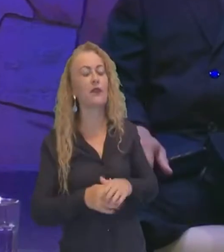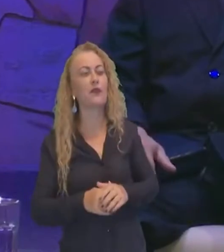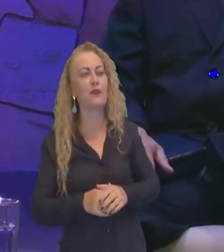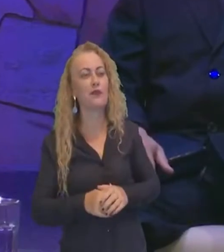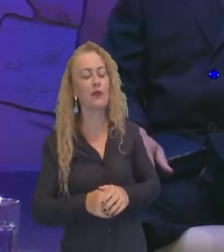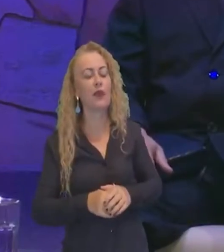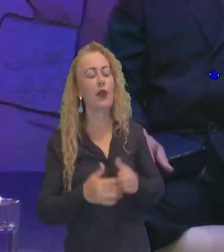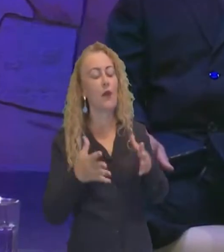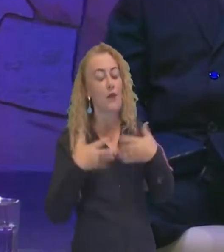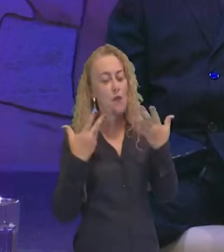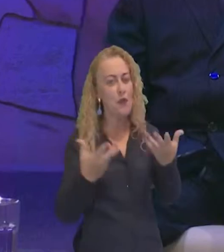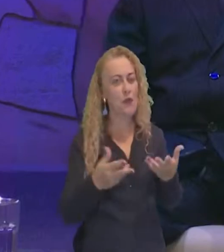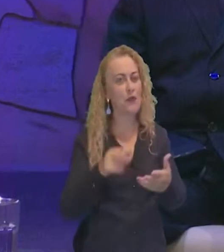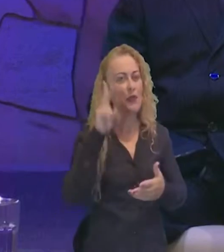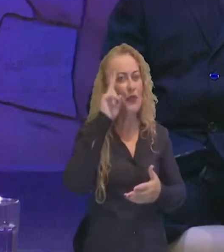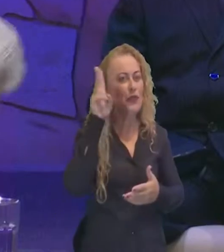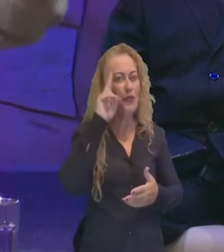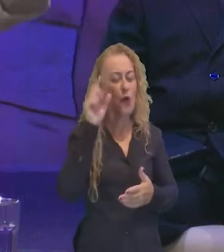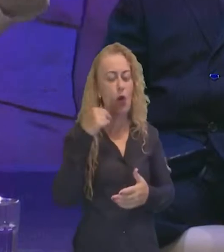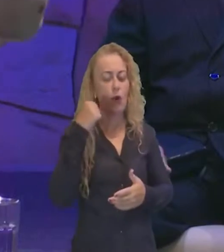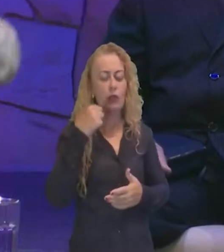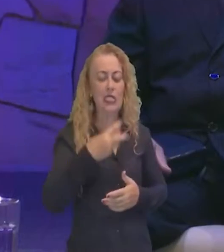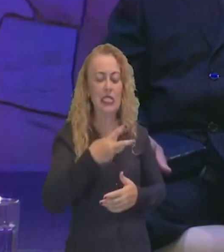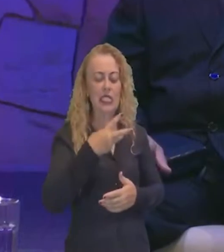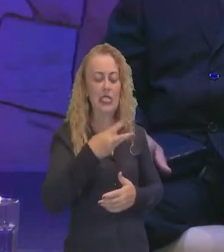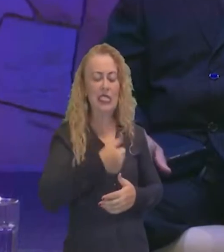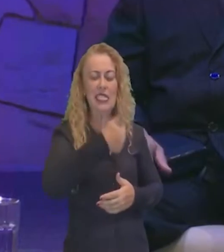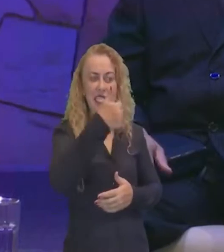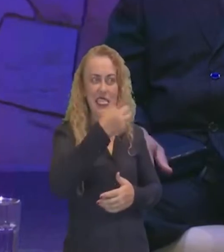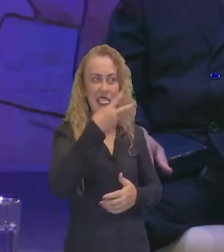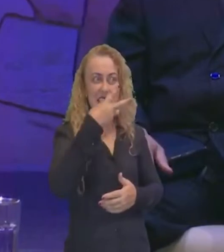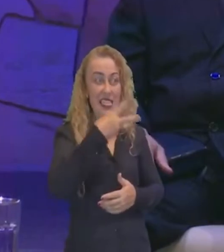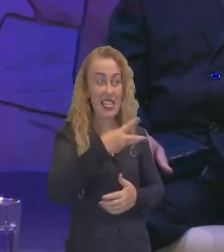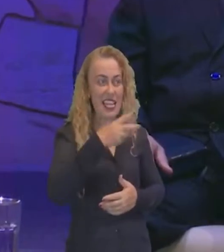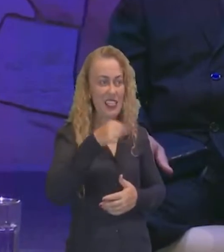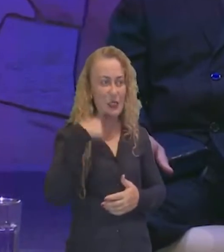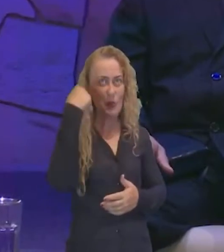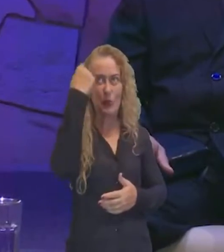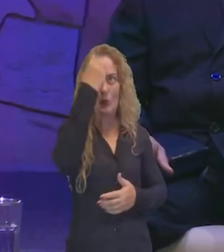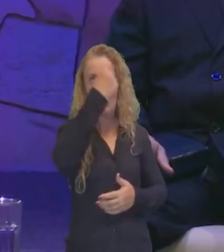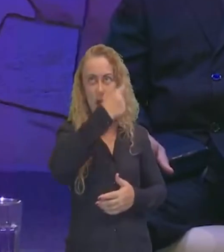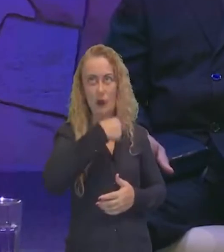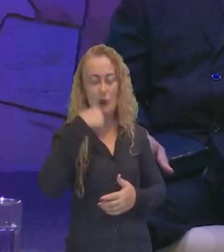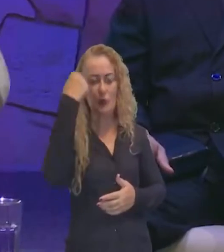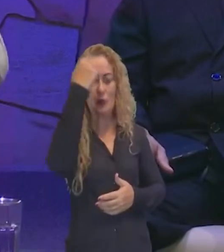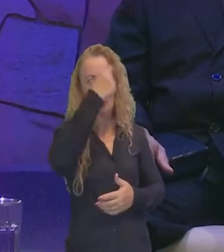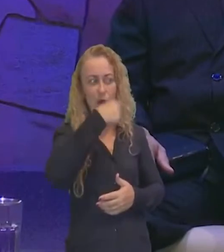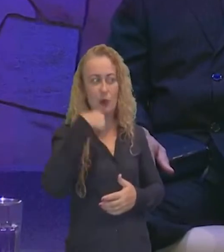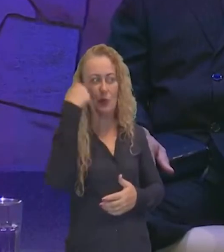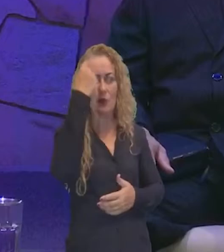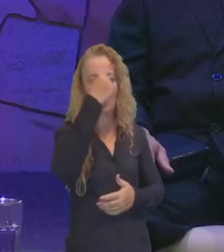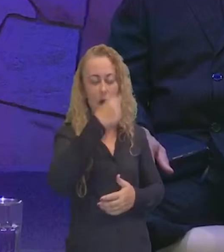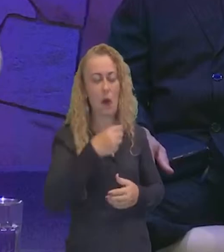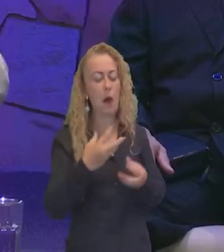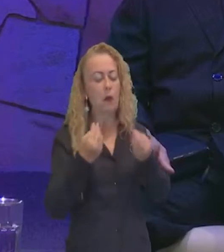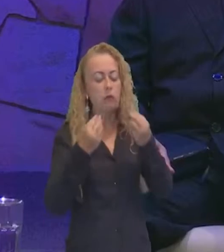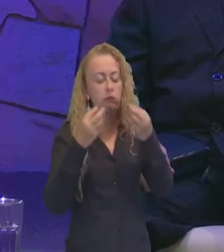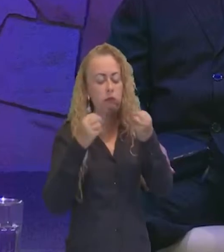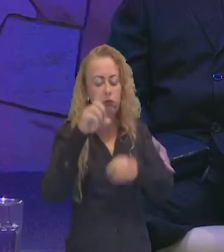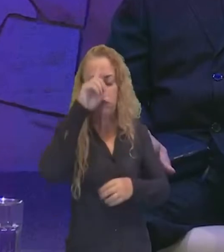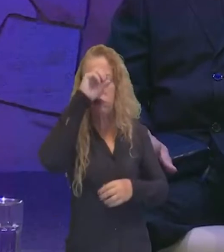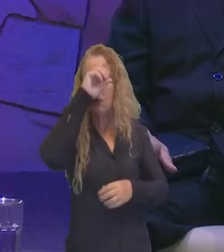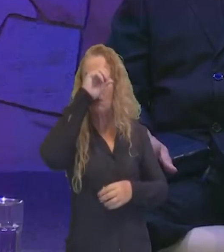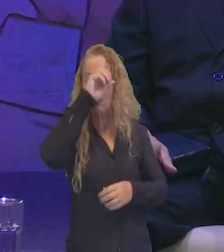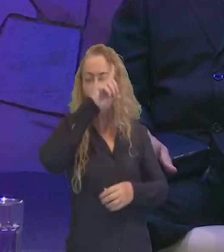horas. Foi tirar todo o intestino grosso, eu não tenho mais esse intestino. Foi uma epopeia